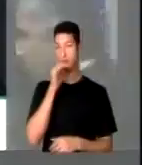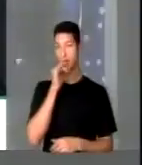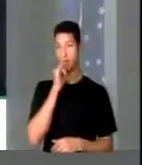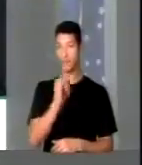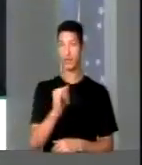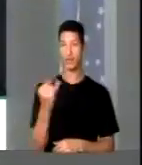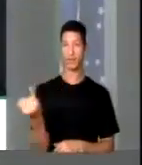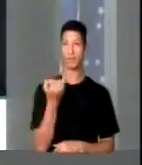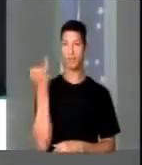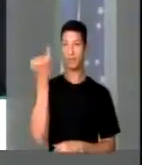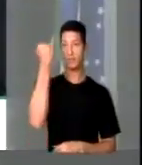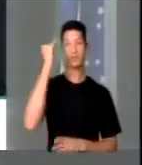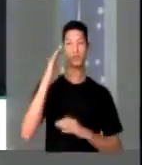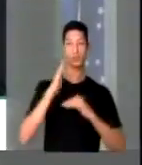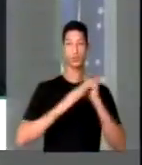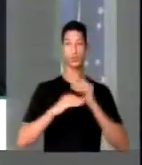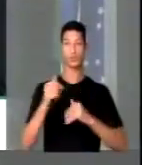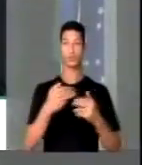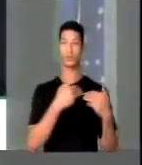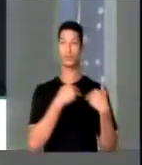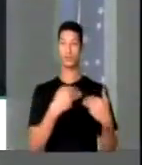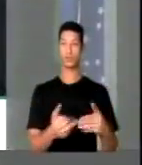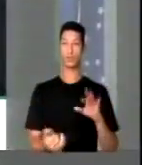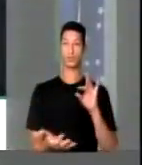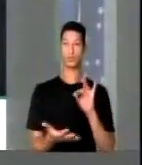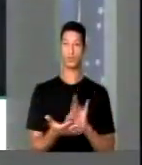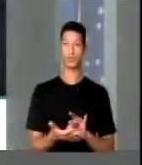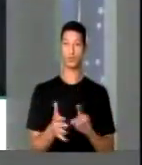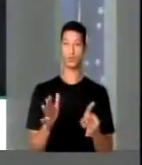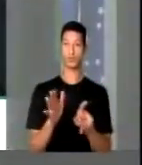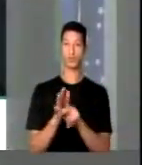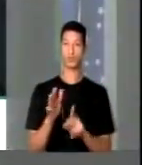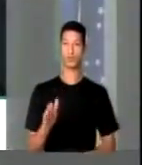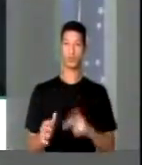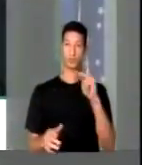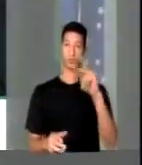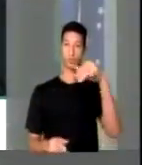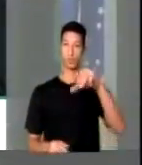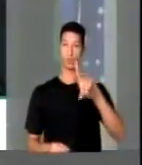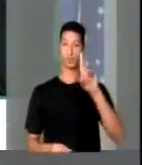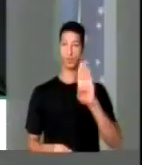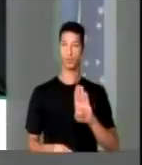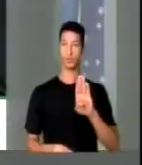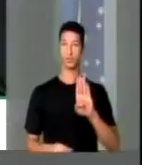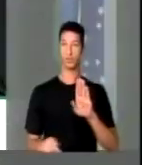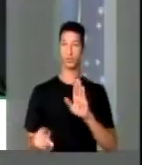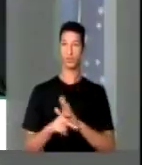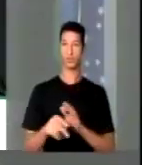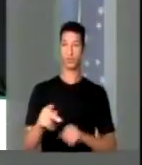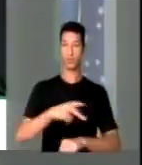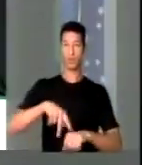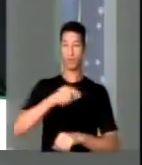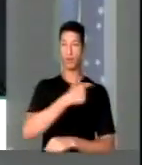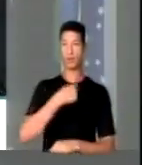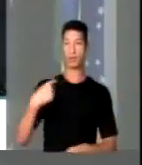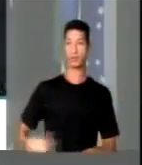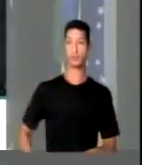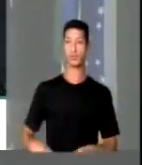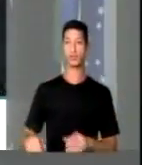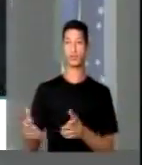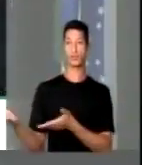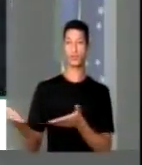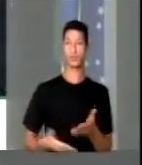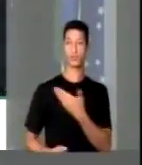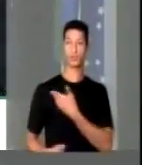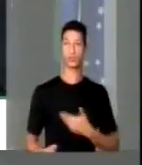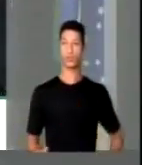comunicado importante sobre a missão oficial do PMDB na China. O convite do